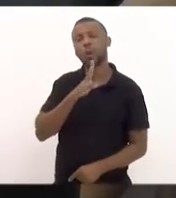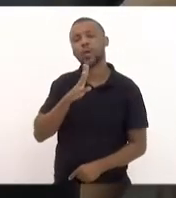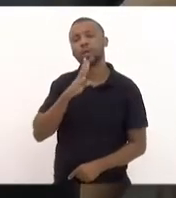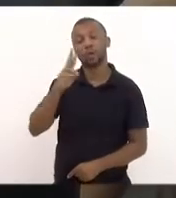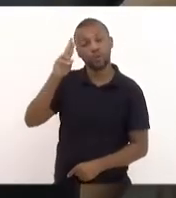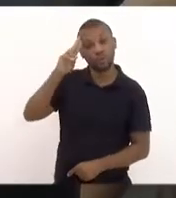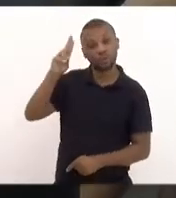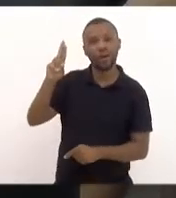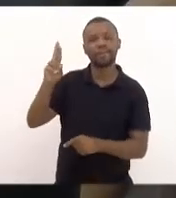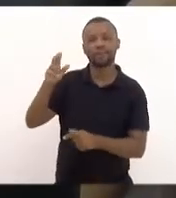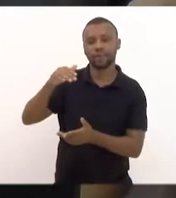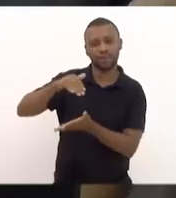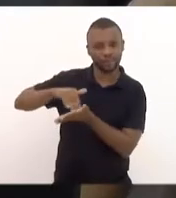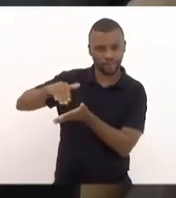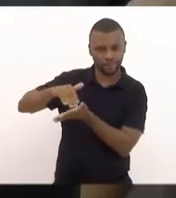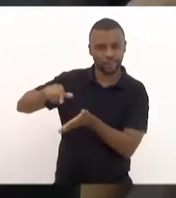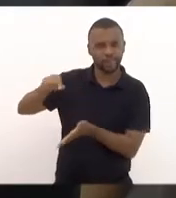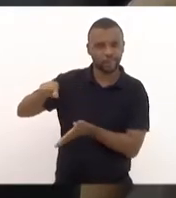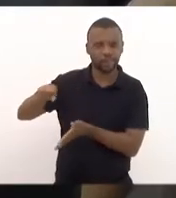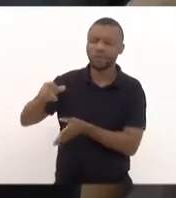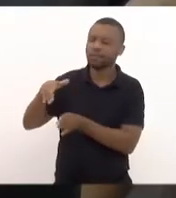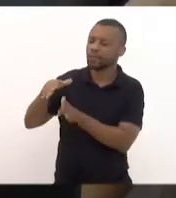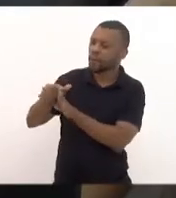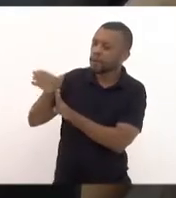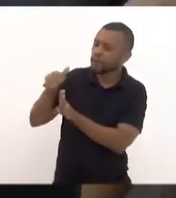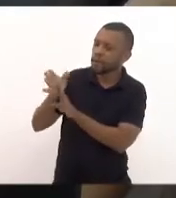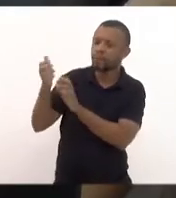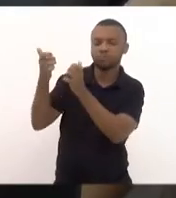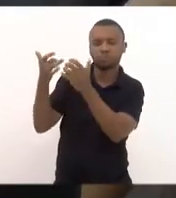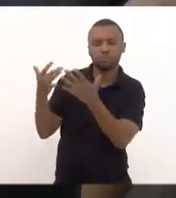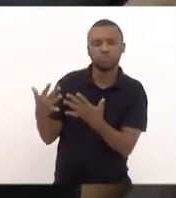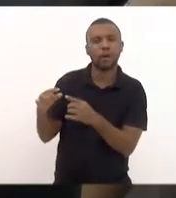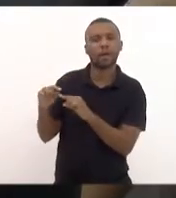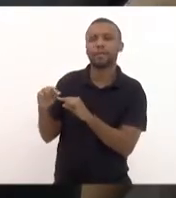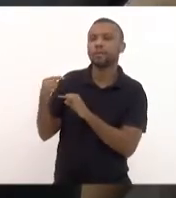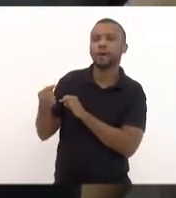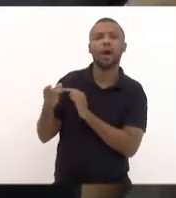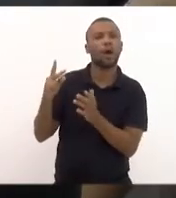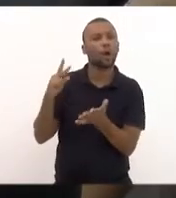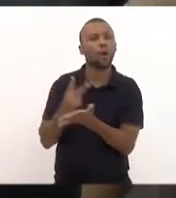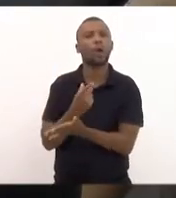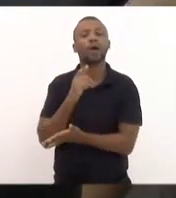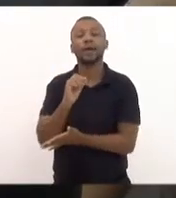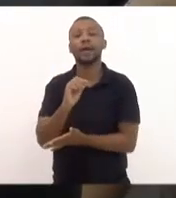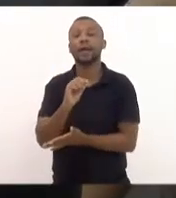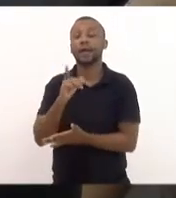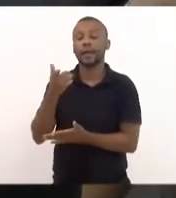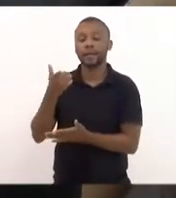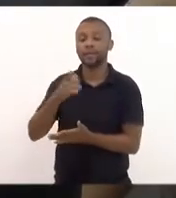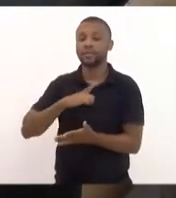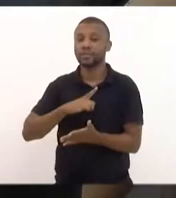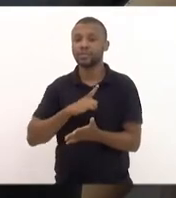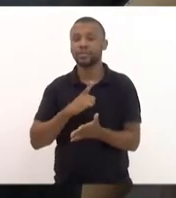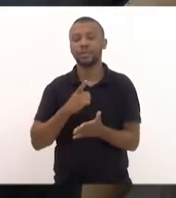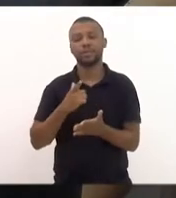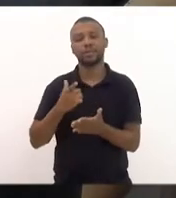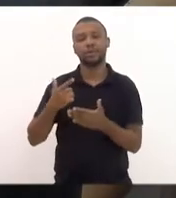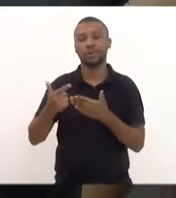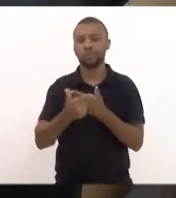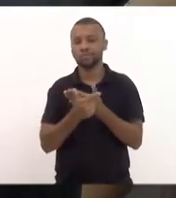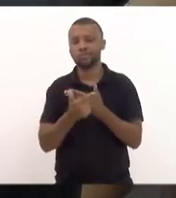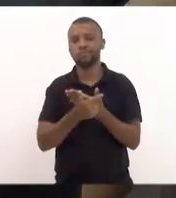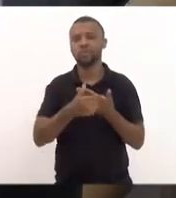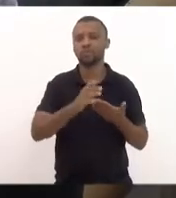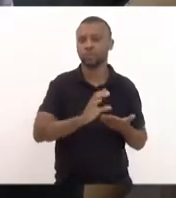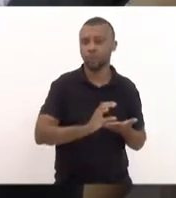conversar com ele. Eu fiz uma apresentação para ele, mas depois ele pegou um conselho consultivo que tinha, que até alerta